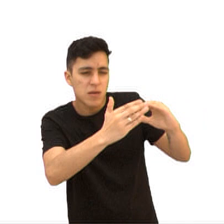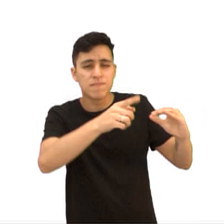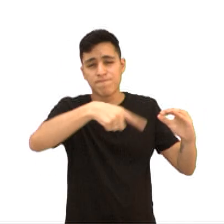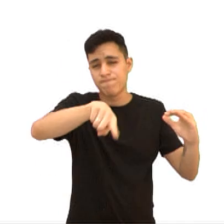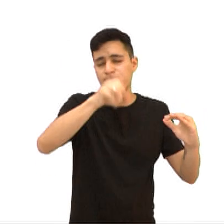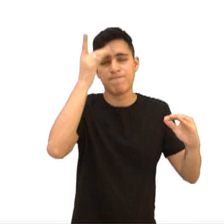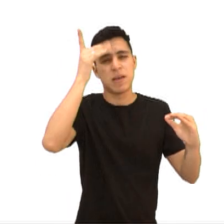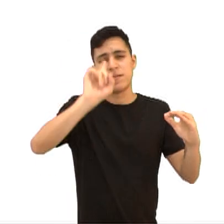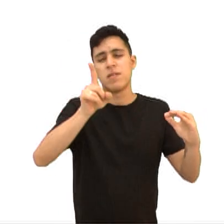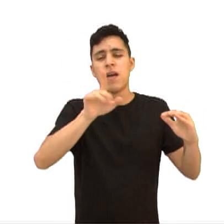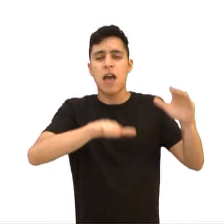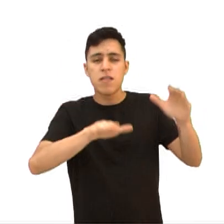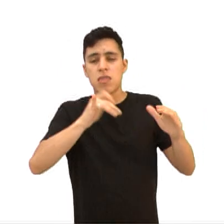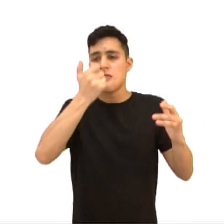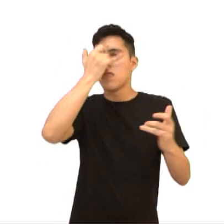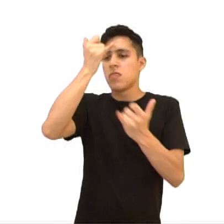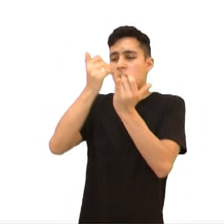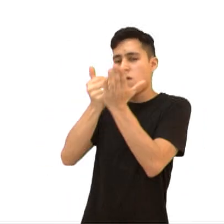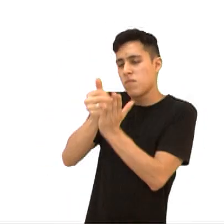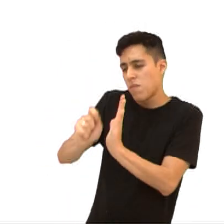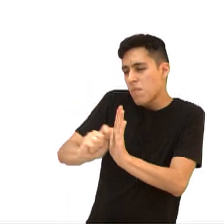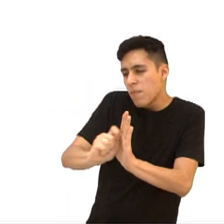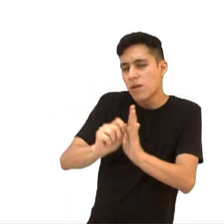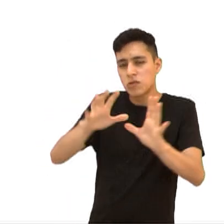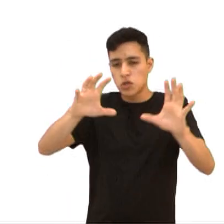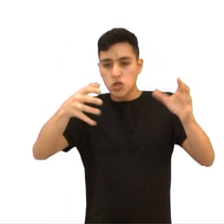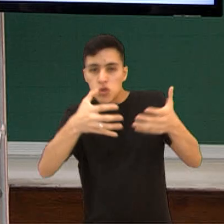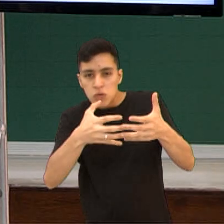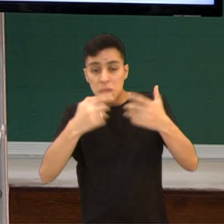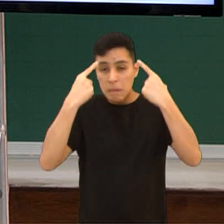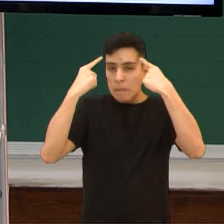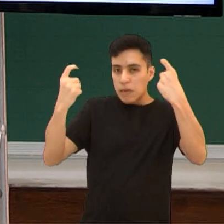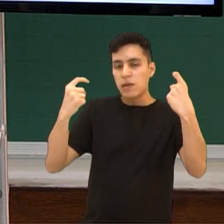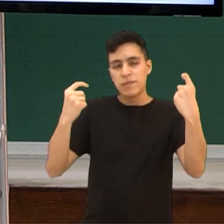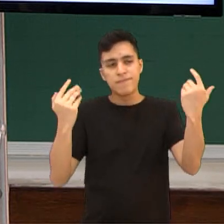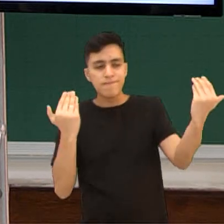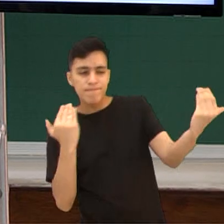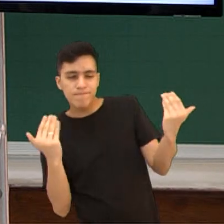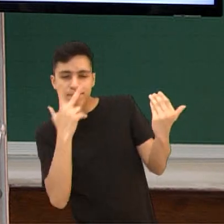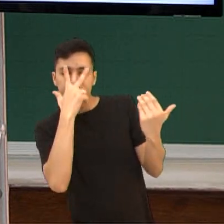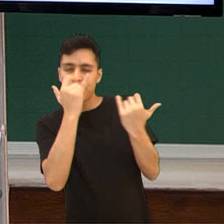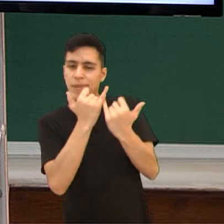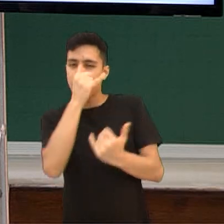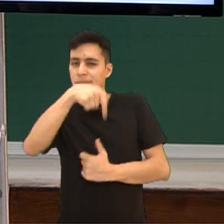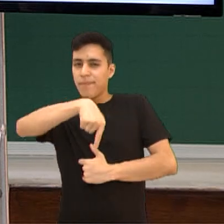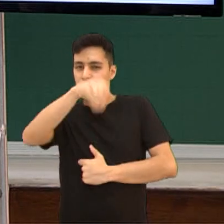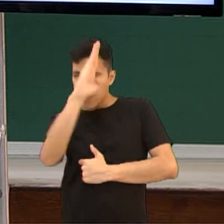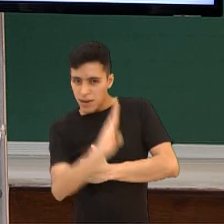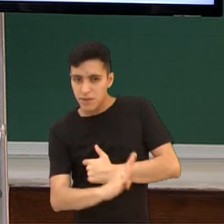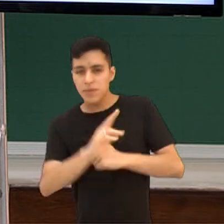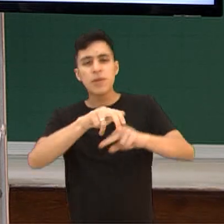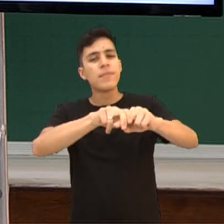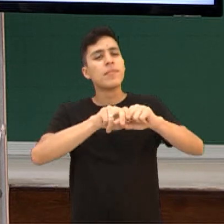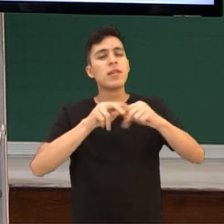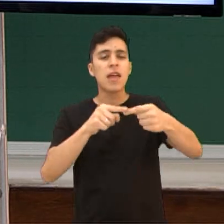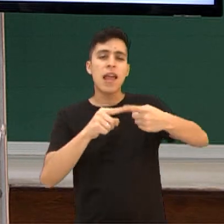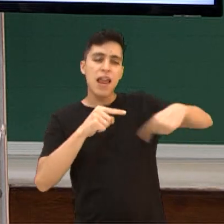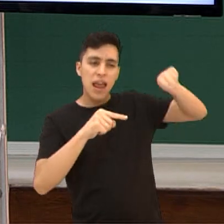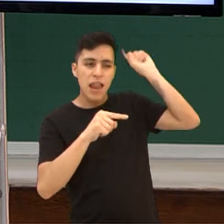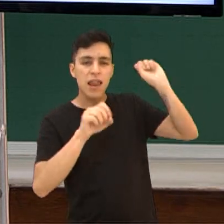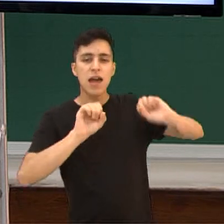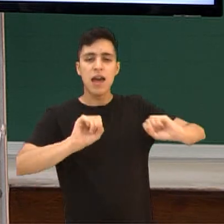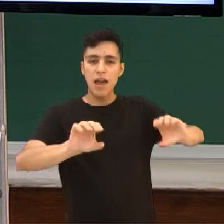de drogas, as gangues, nada muito diferente do que acontece aqui no Brasil, né? E por isso que quando a gente deu aula